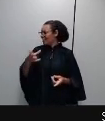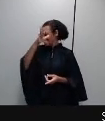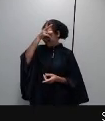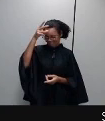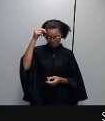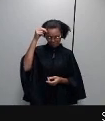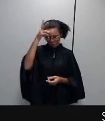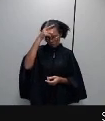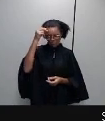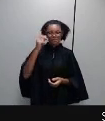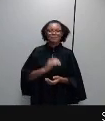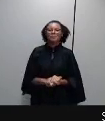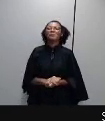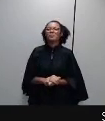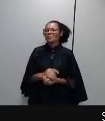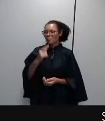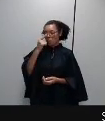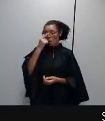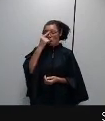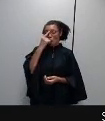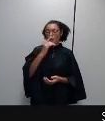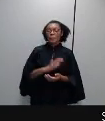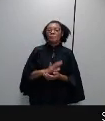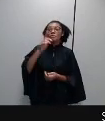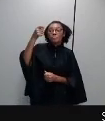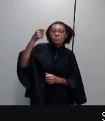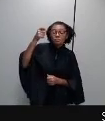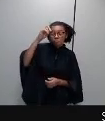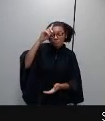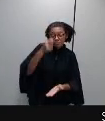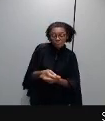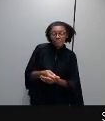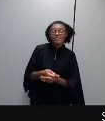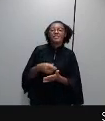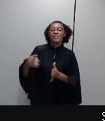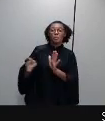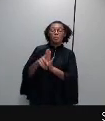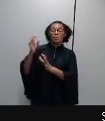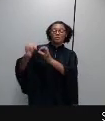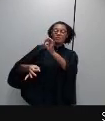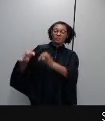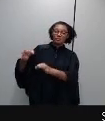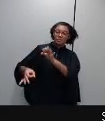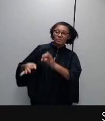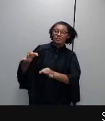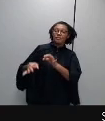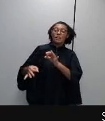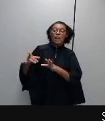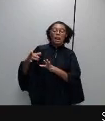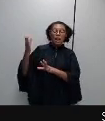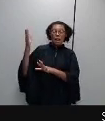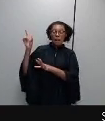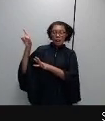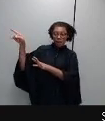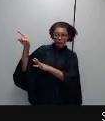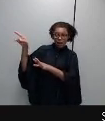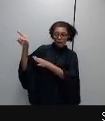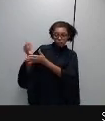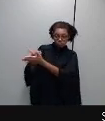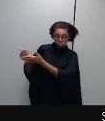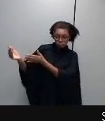por em frente de uma decisão judicial na origem eu a gente não pode